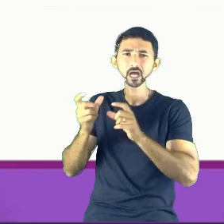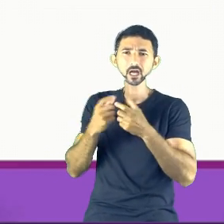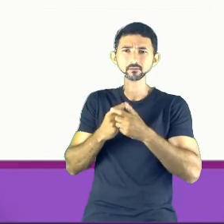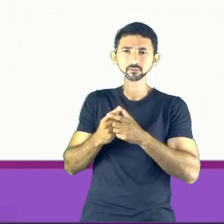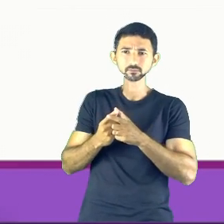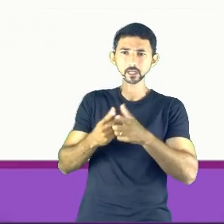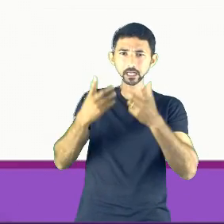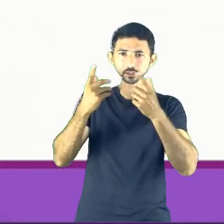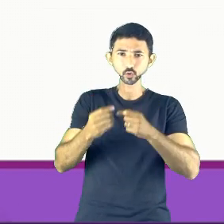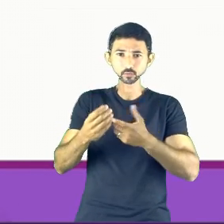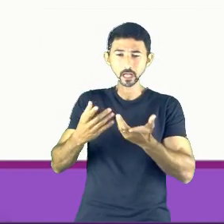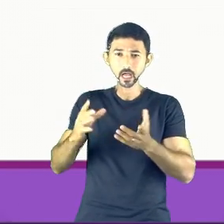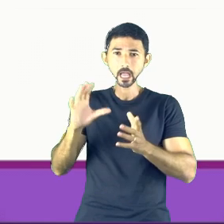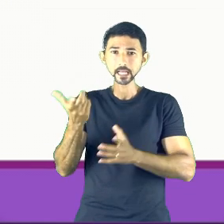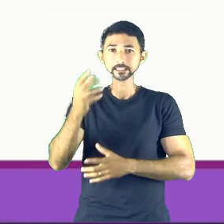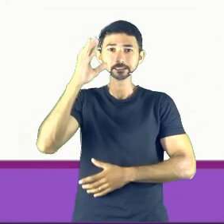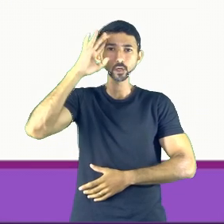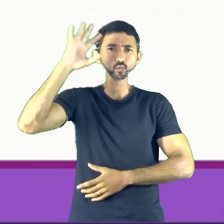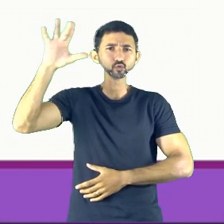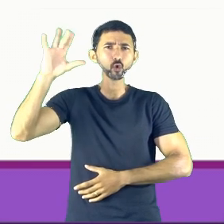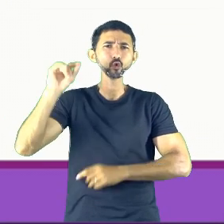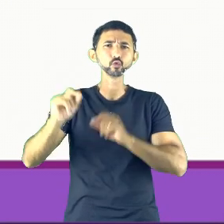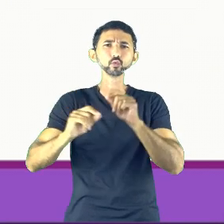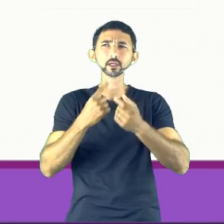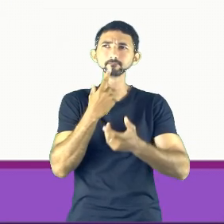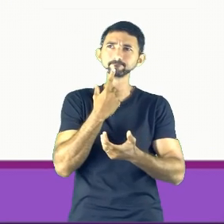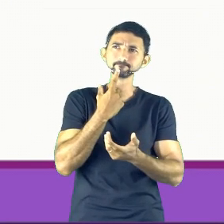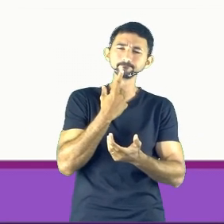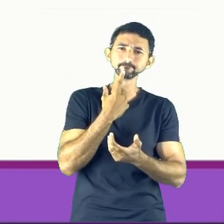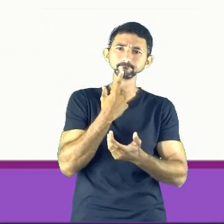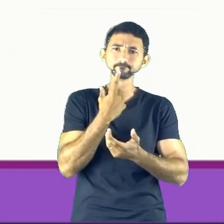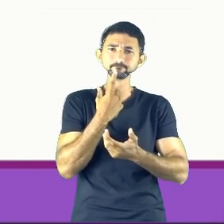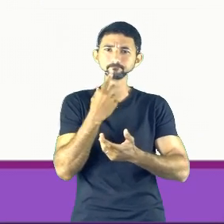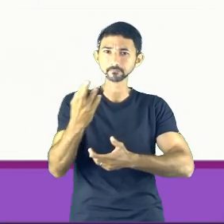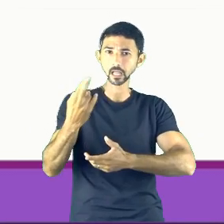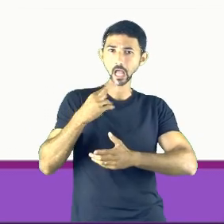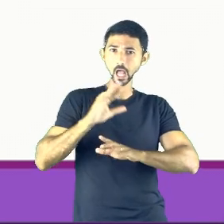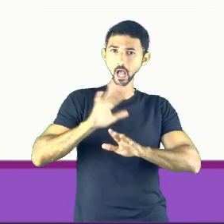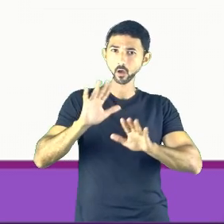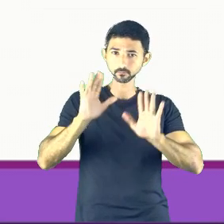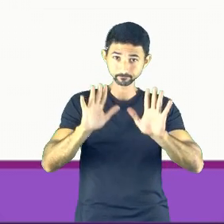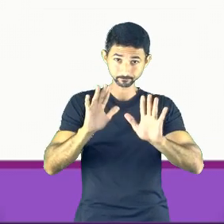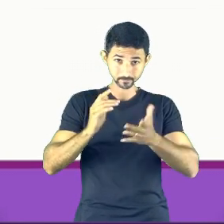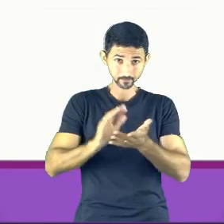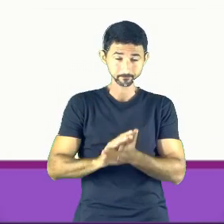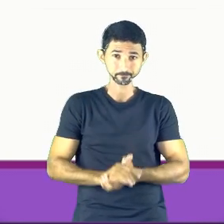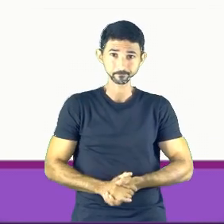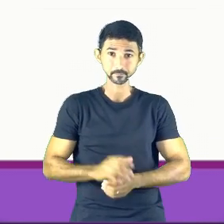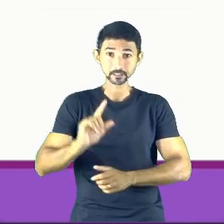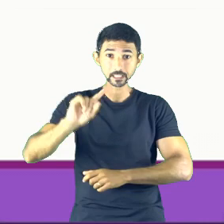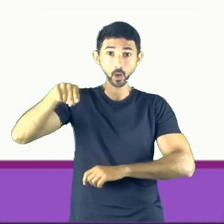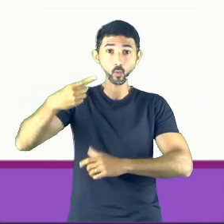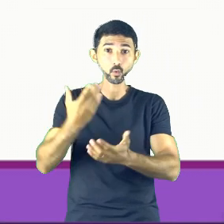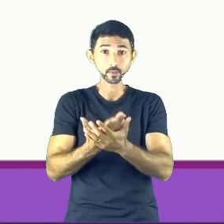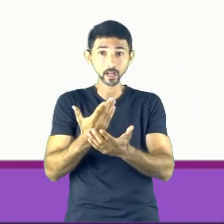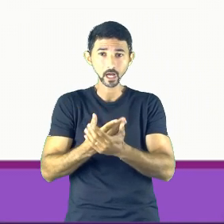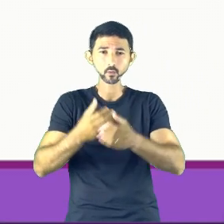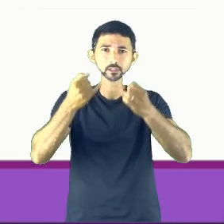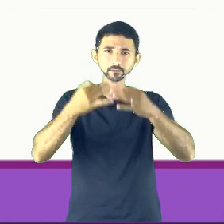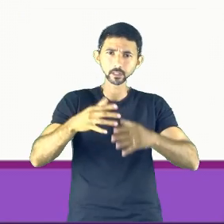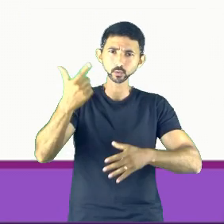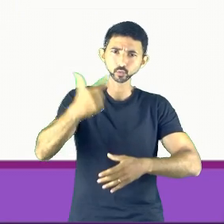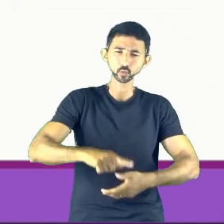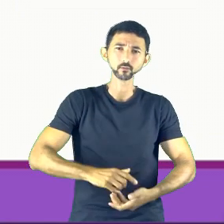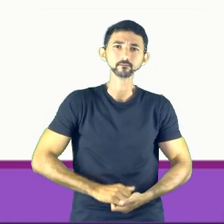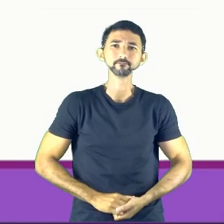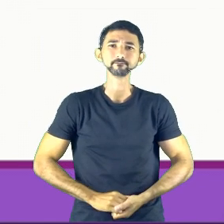da sua vontade é que define a realização de seu sonho. Calma, não precisa me responder agora, tá? Na aula que